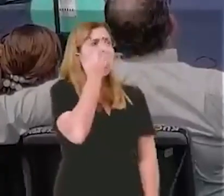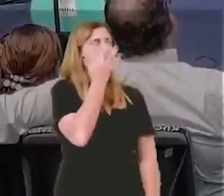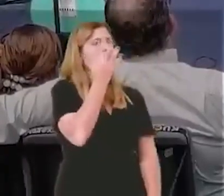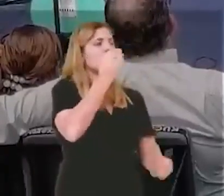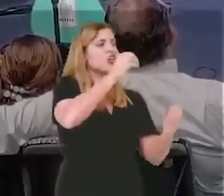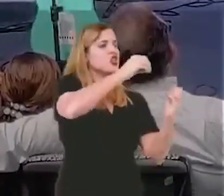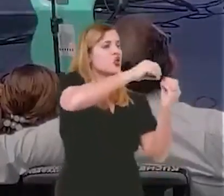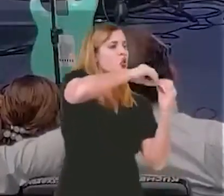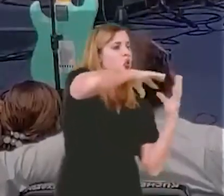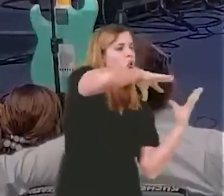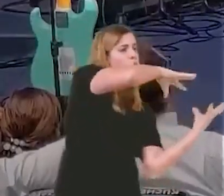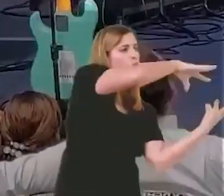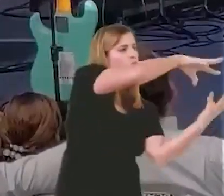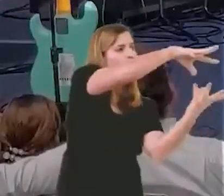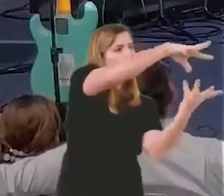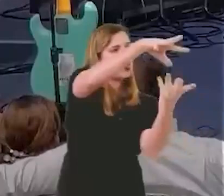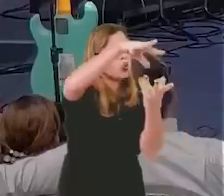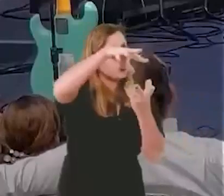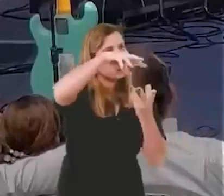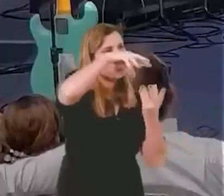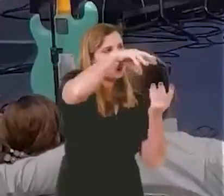desordem não produz a ordem.